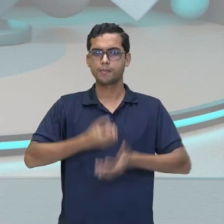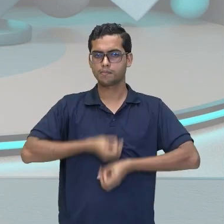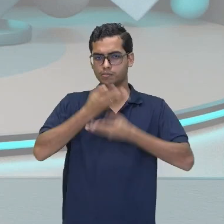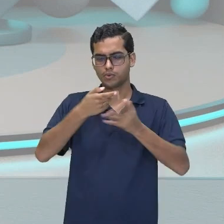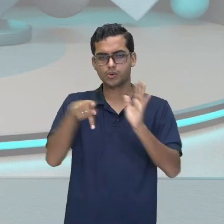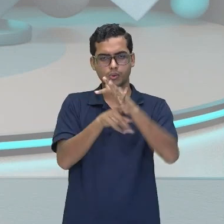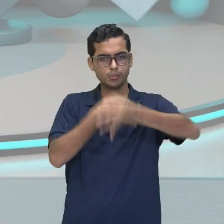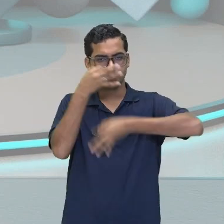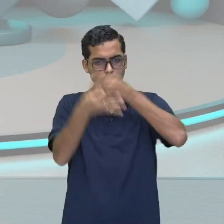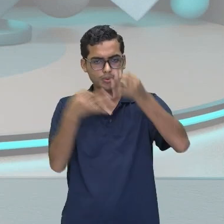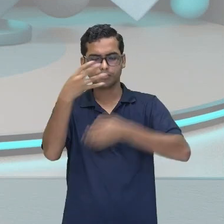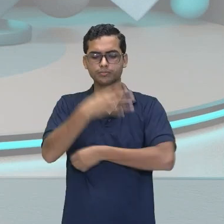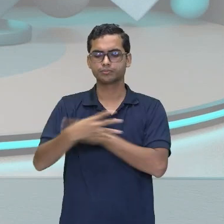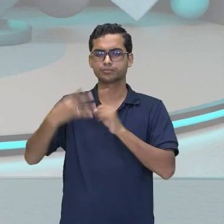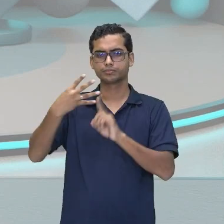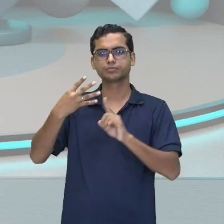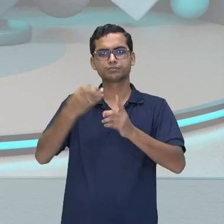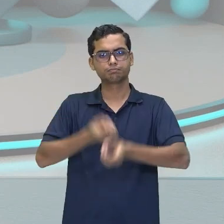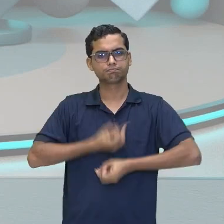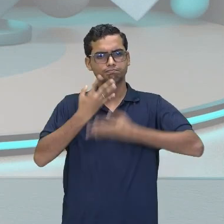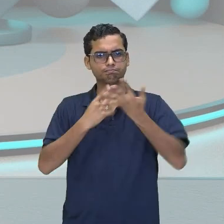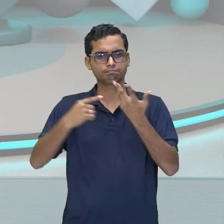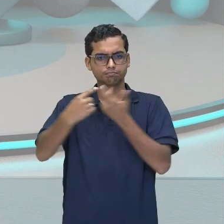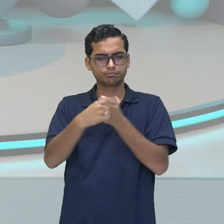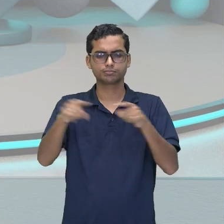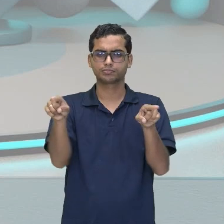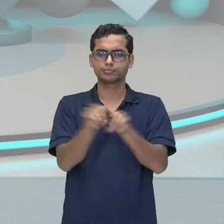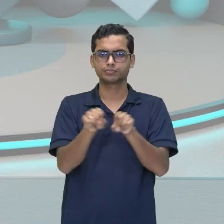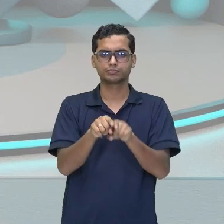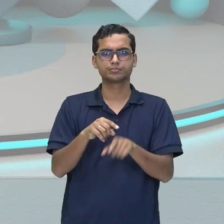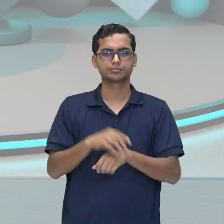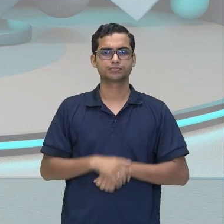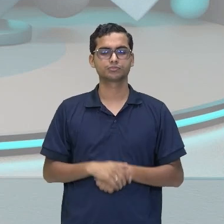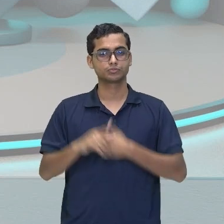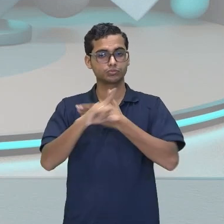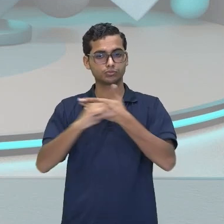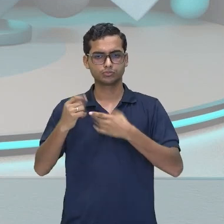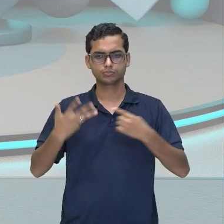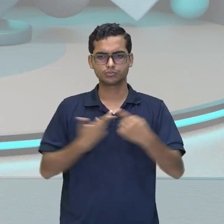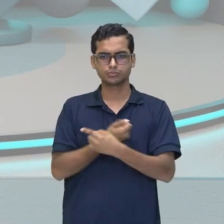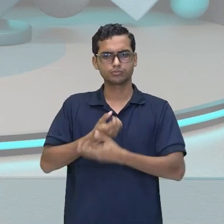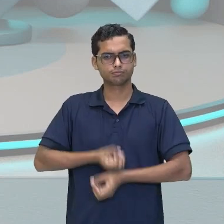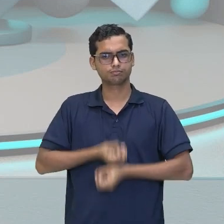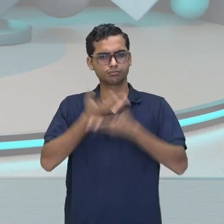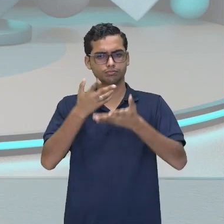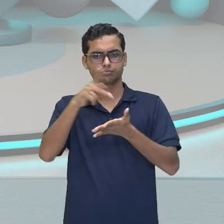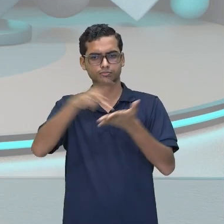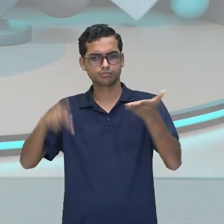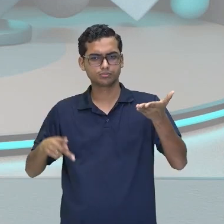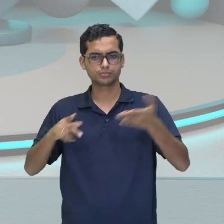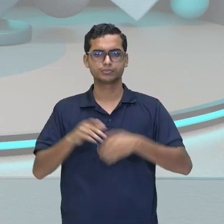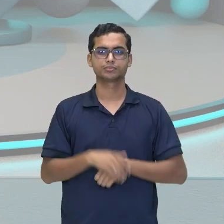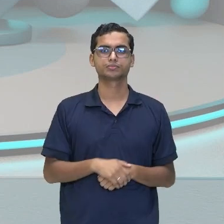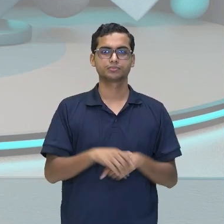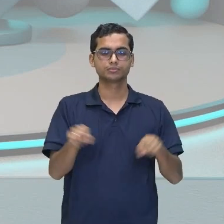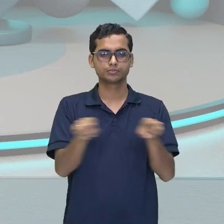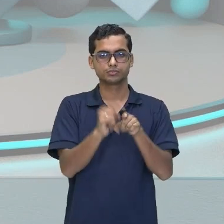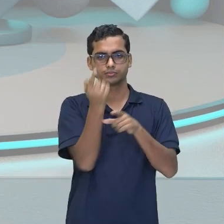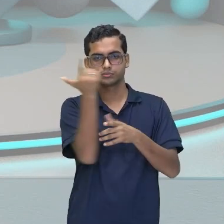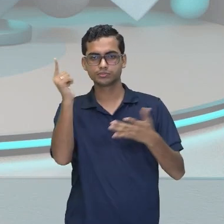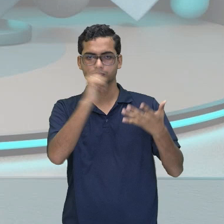e Críticas de Poesia e Poetas. Também temos Domingos dos Reis